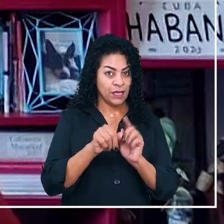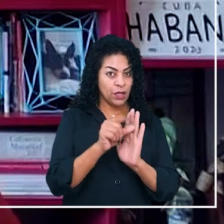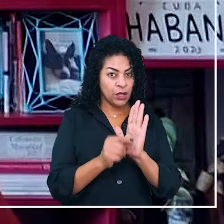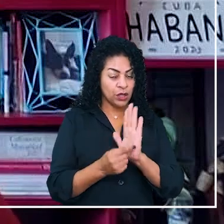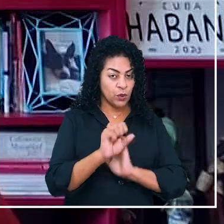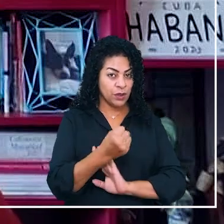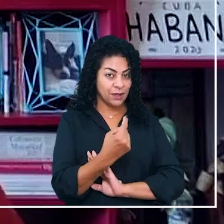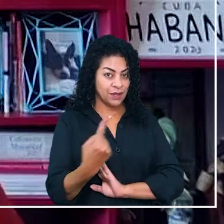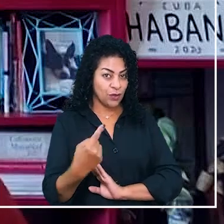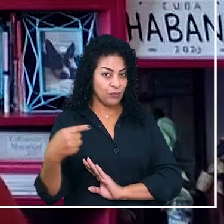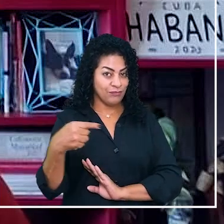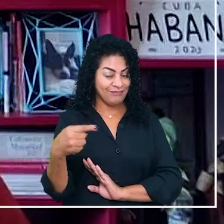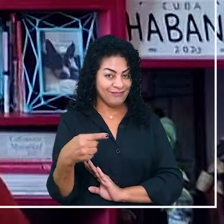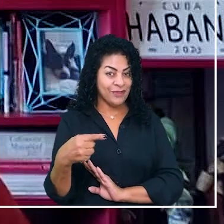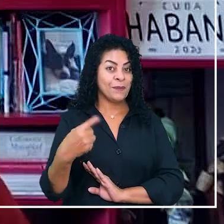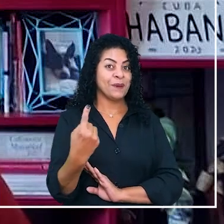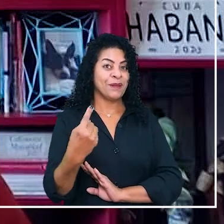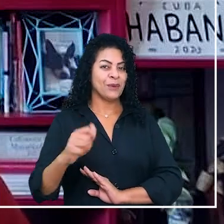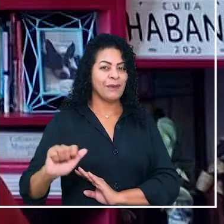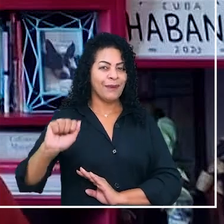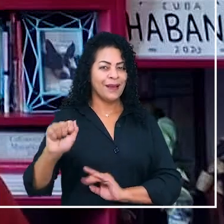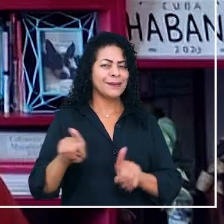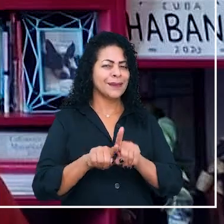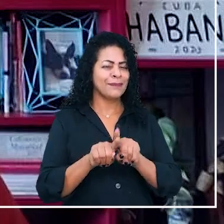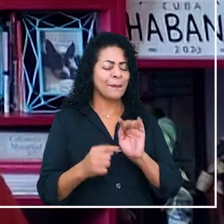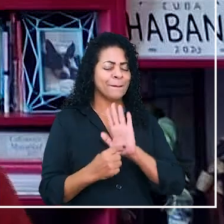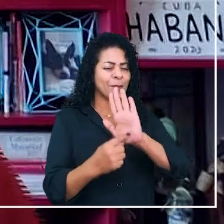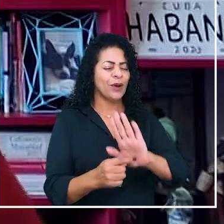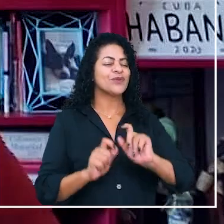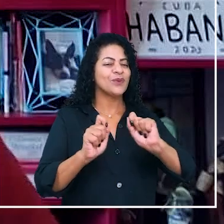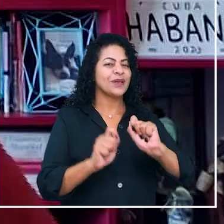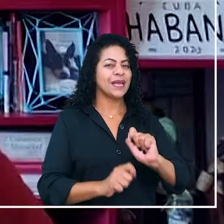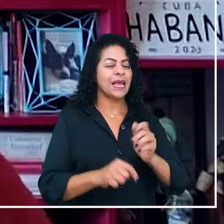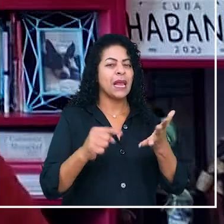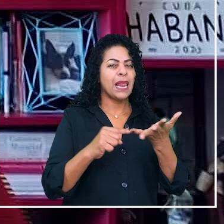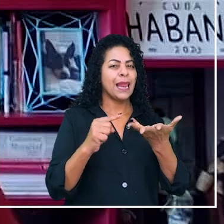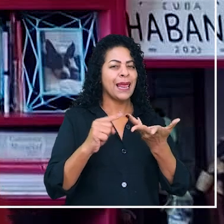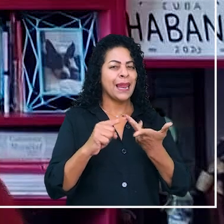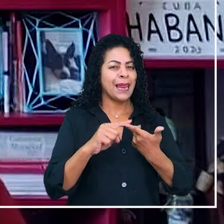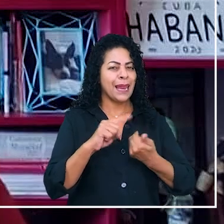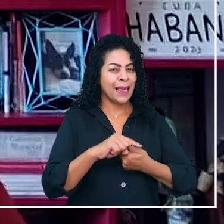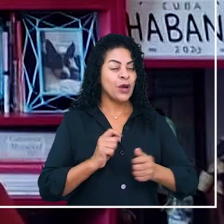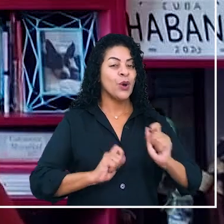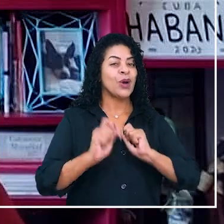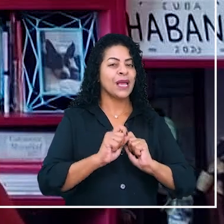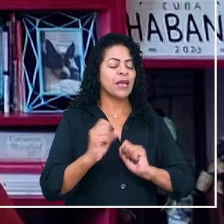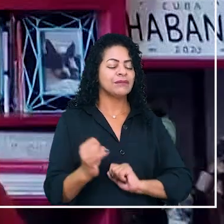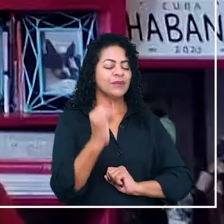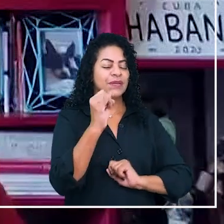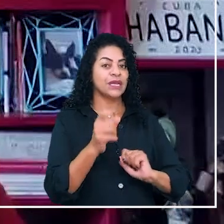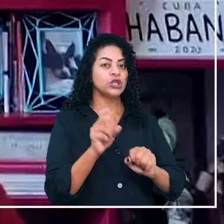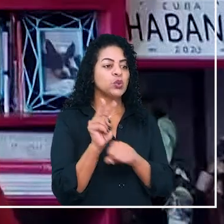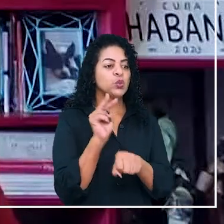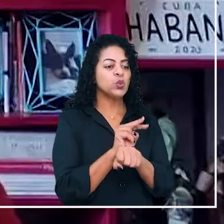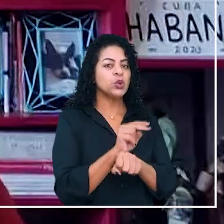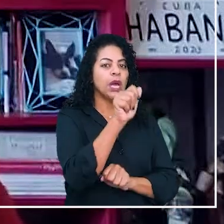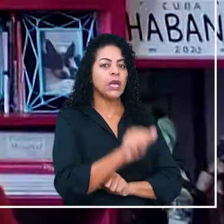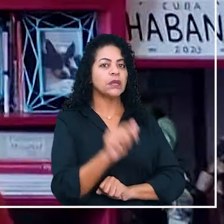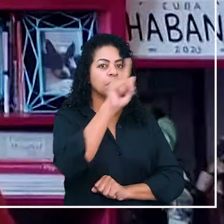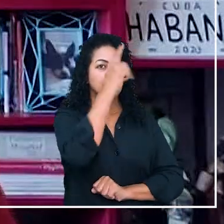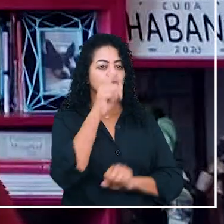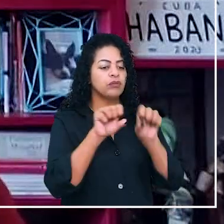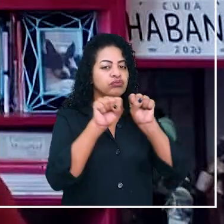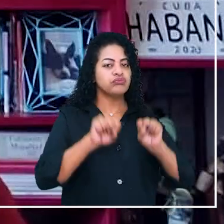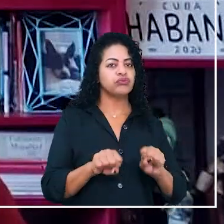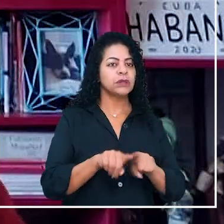artigo 81, parágrafo 1º-A, estabelece alguns critérios importantes de proteção da vítima. Então, durante a audiência,